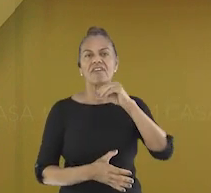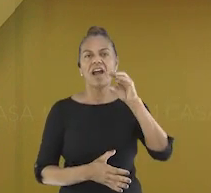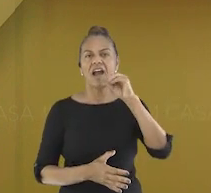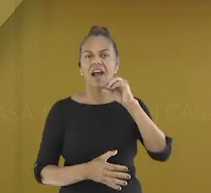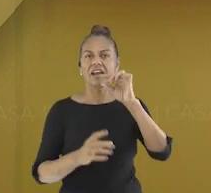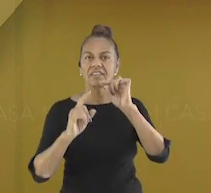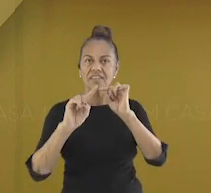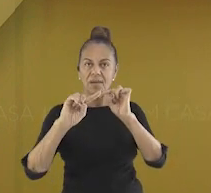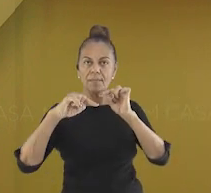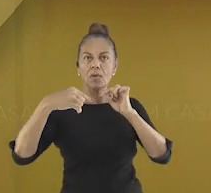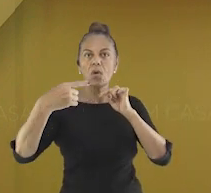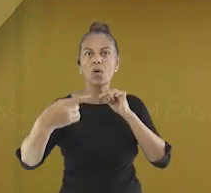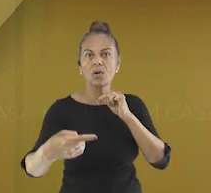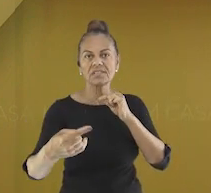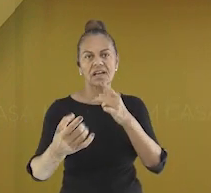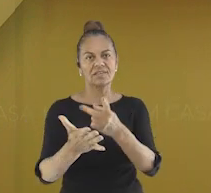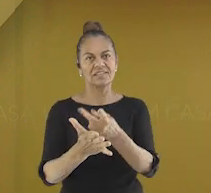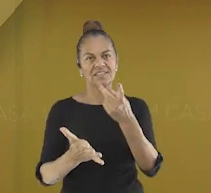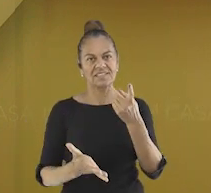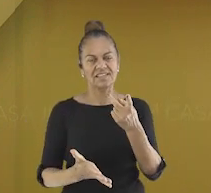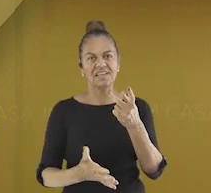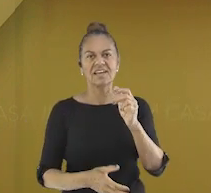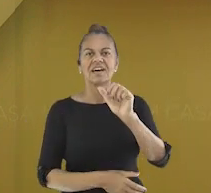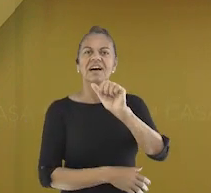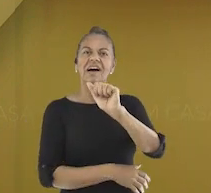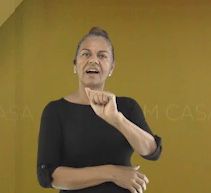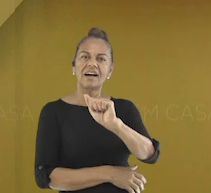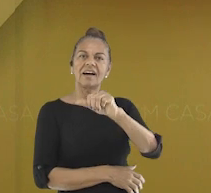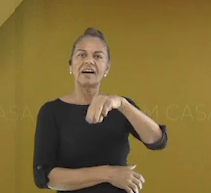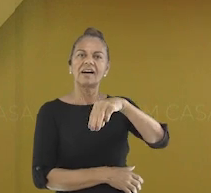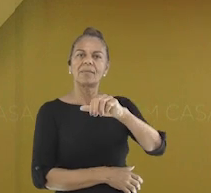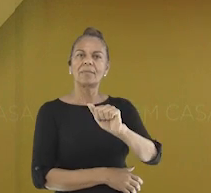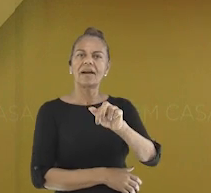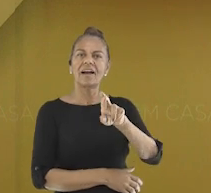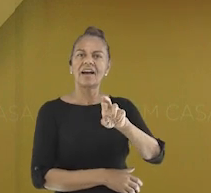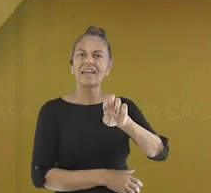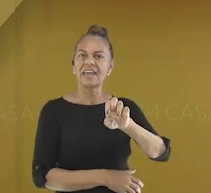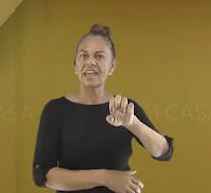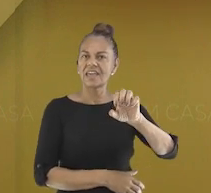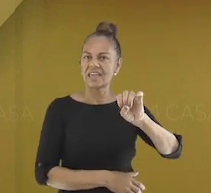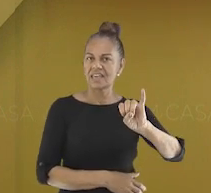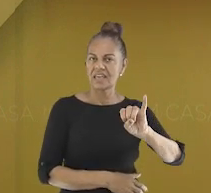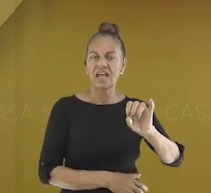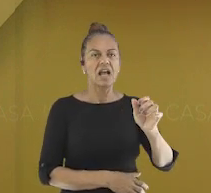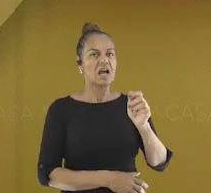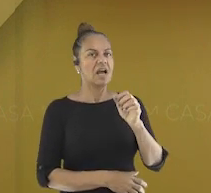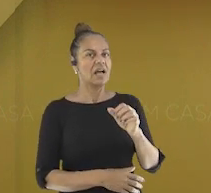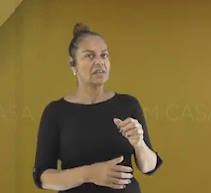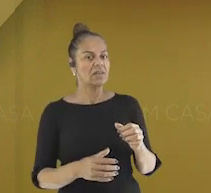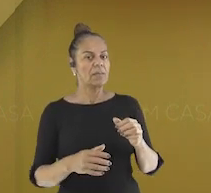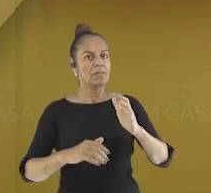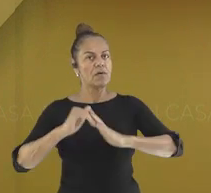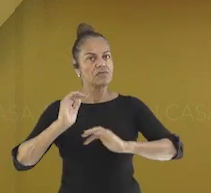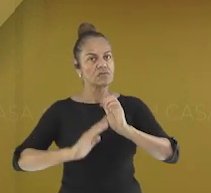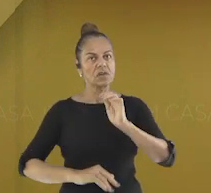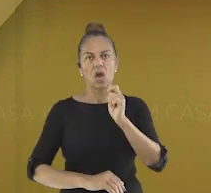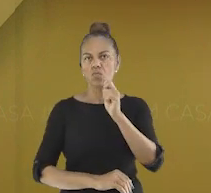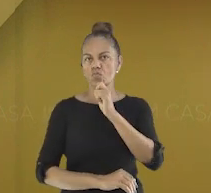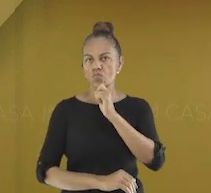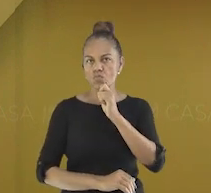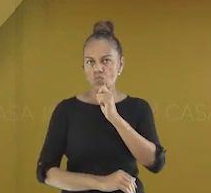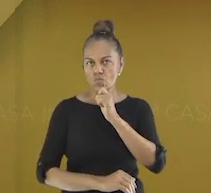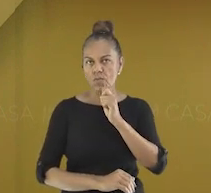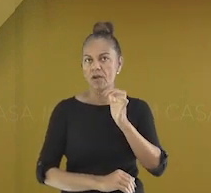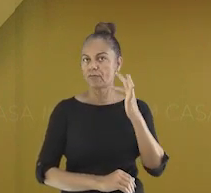algo que possivelmente acontecerá em um momento posterior ao da fala. Nesse caso, eu amarei ser